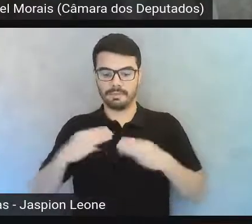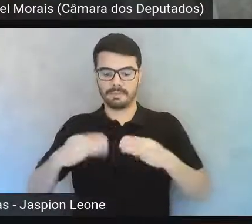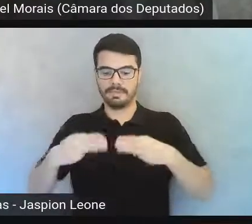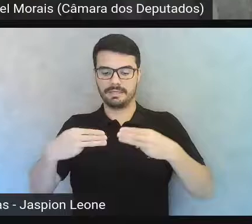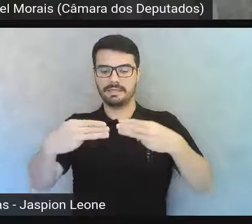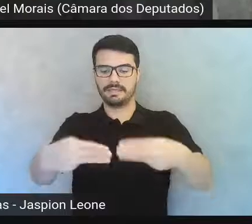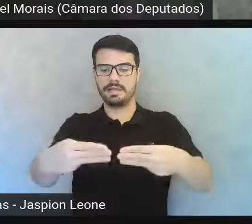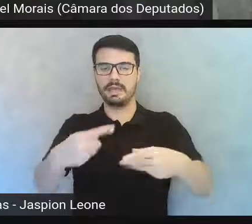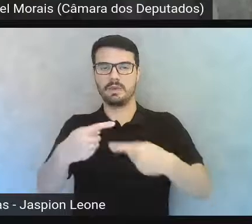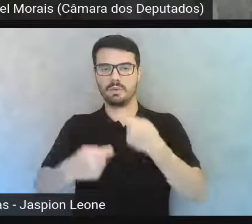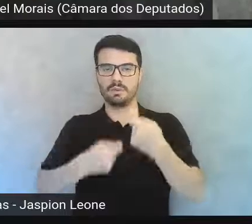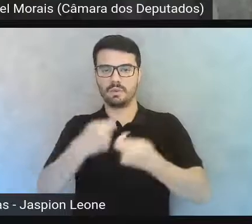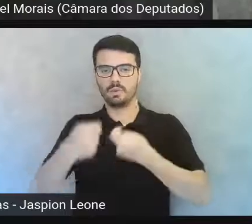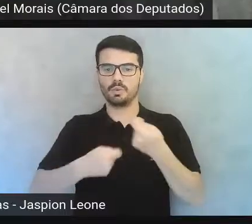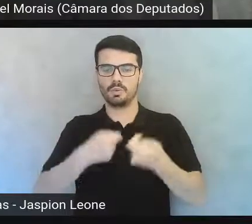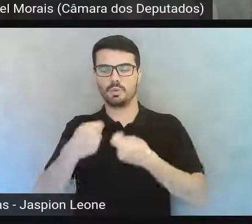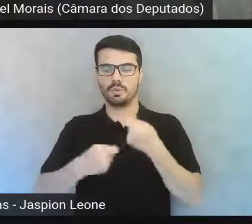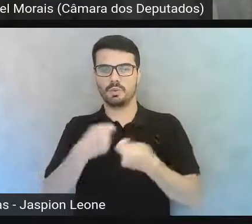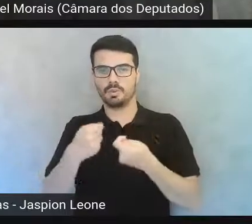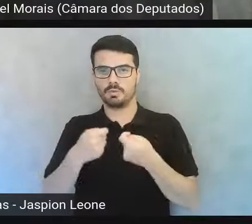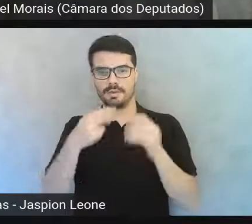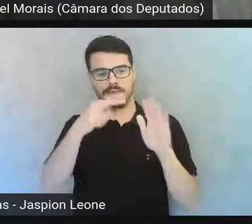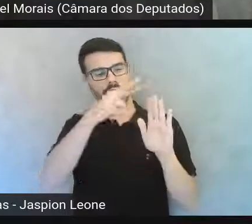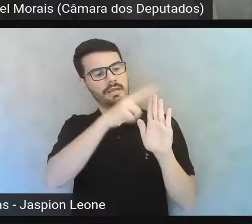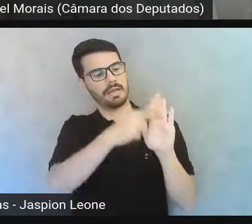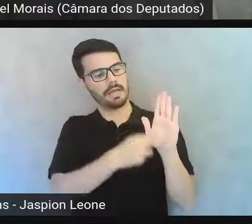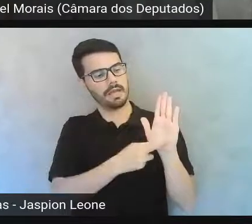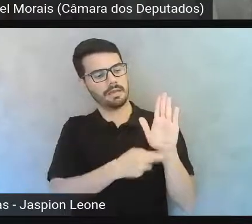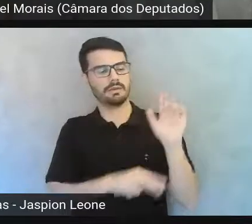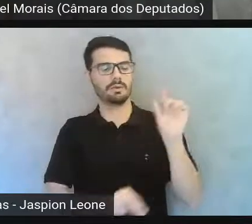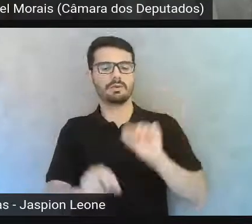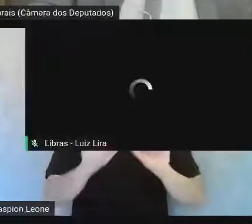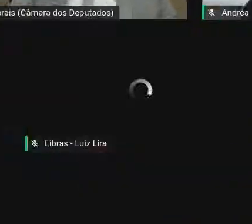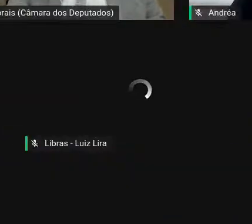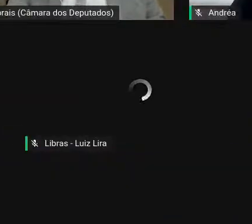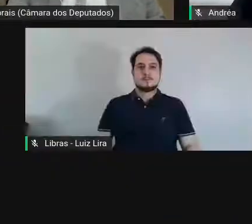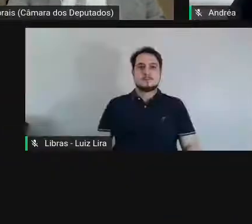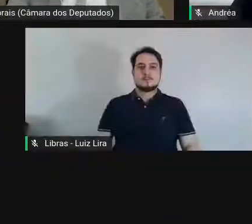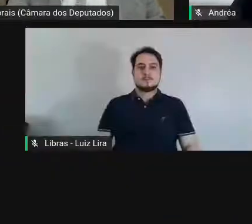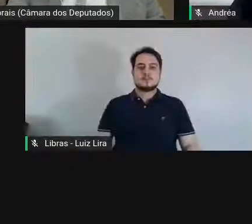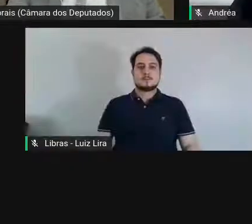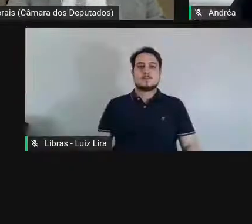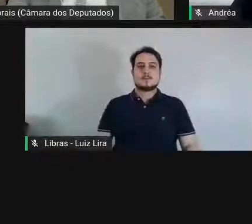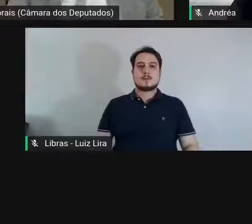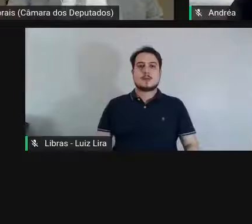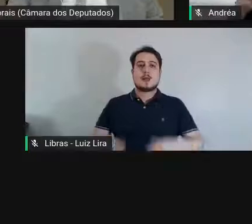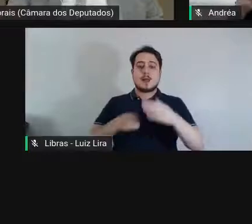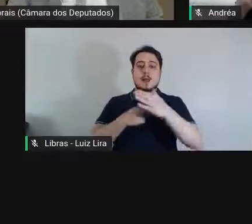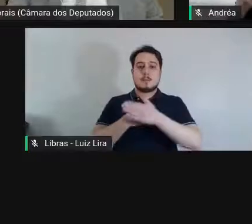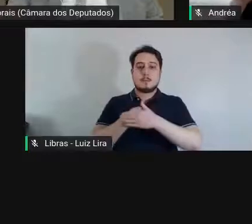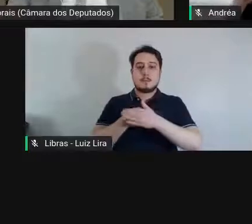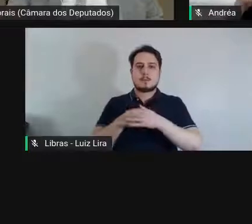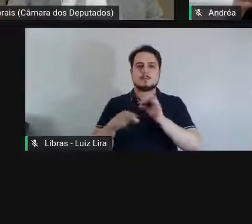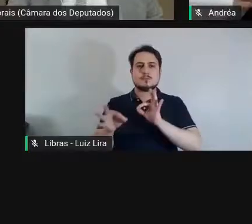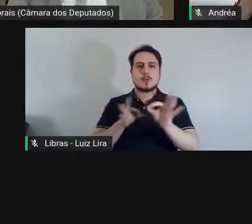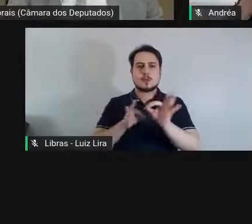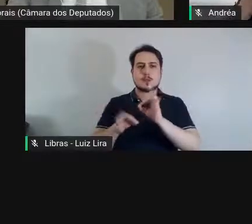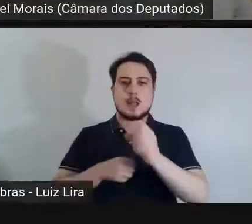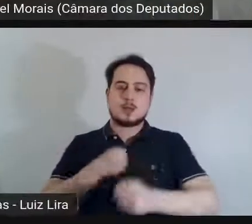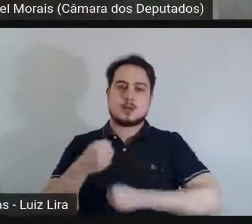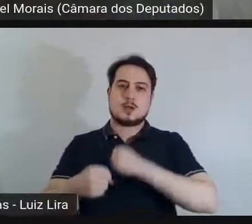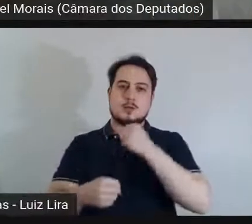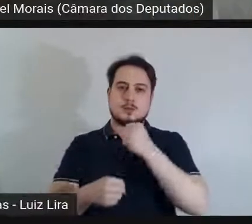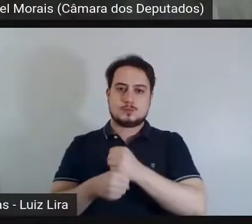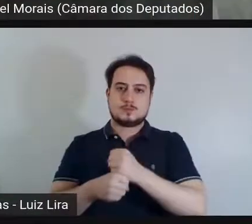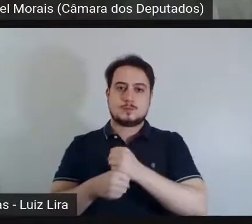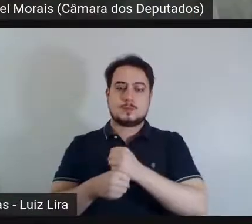Economia, ele normatiza, né, o plano anual de aquisições. Então, em termos de logística,